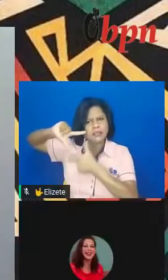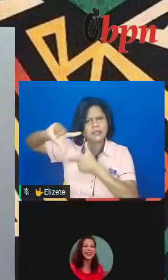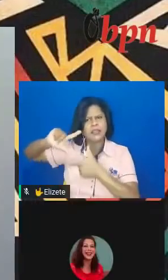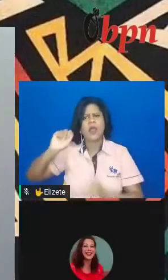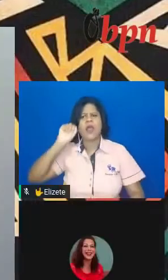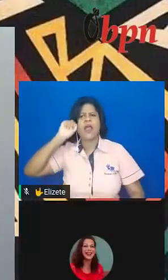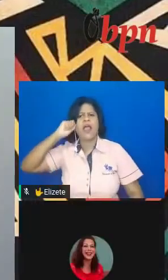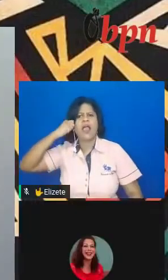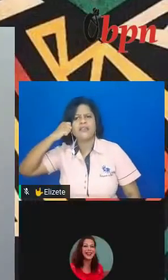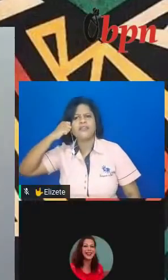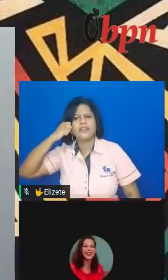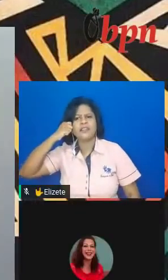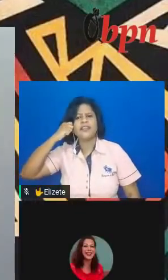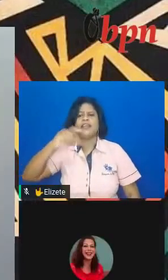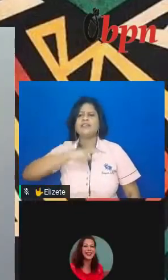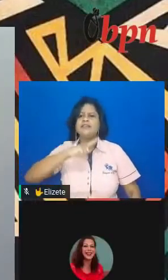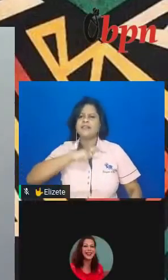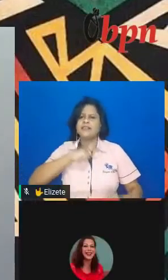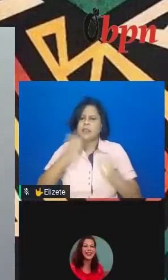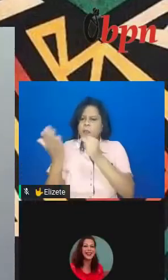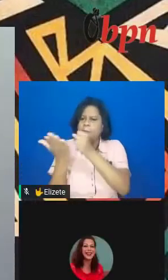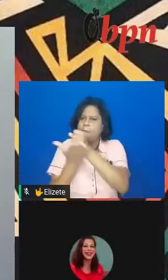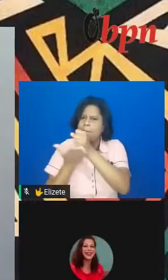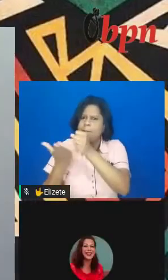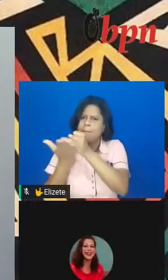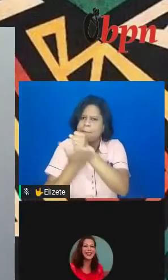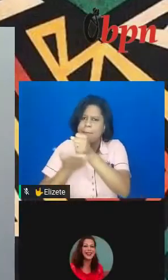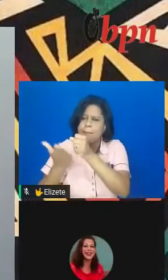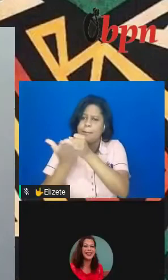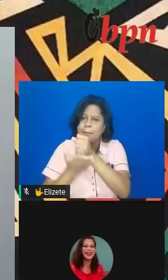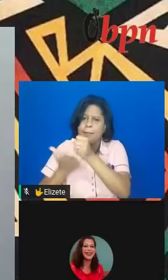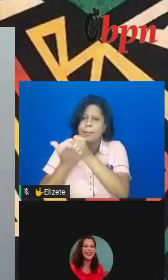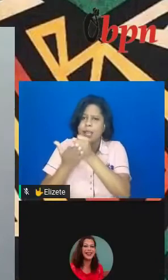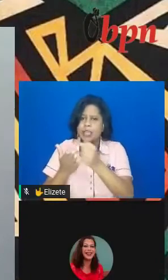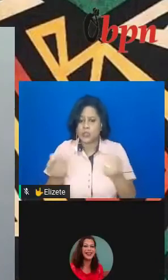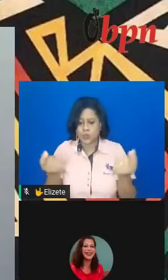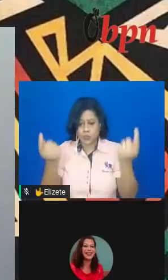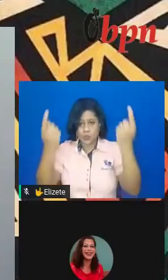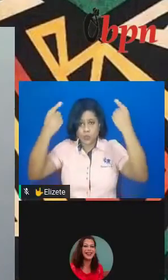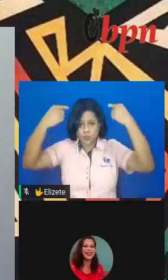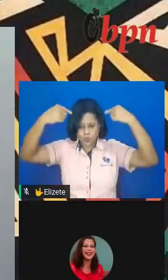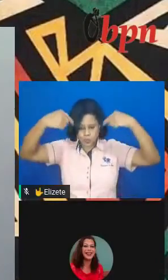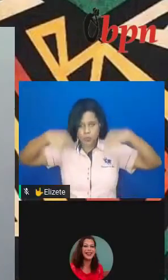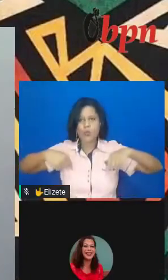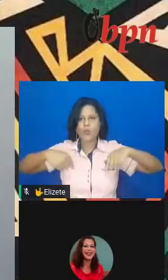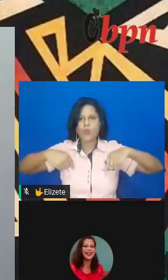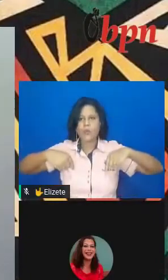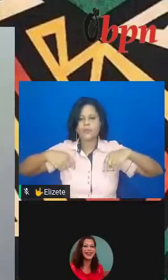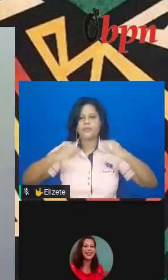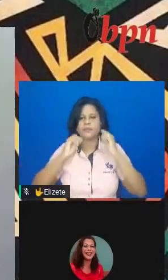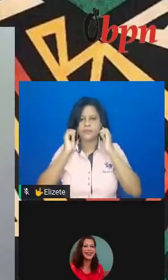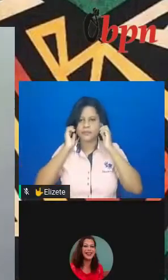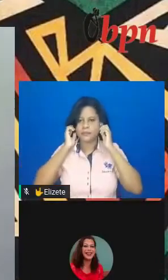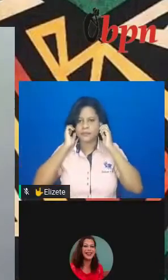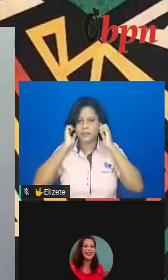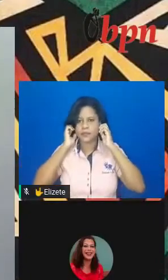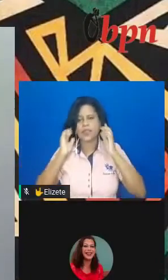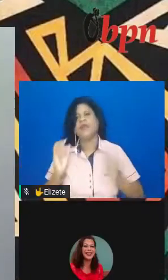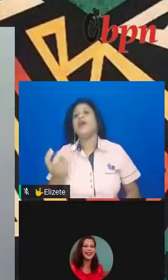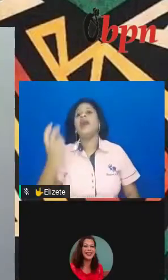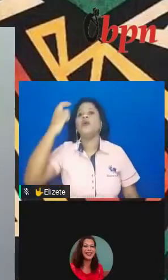tem esse fundamento no corpo. E para as culturas africanas